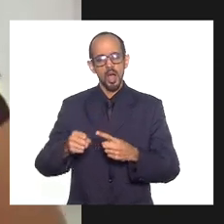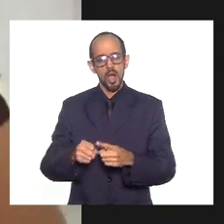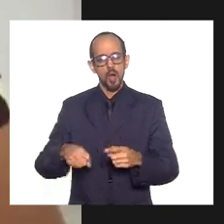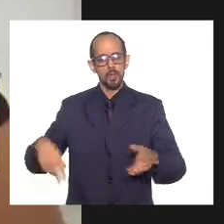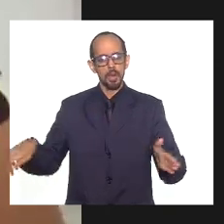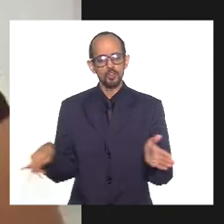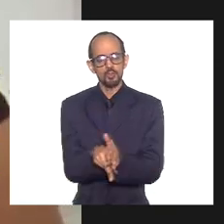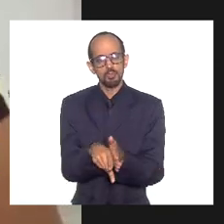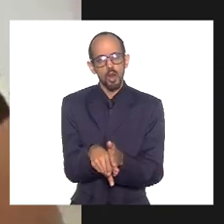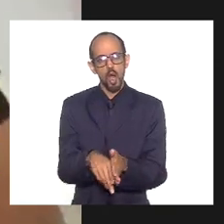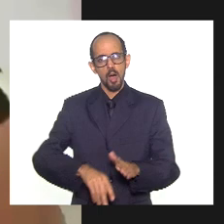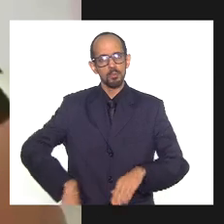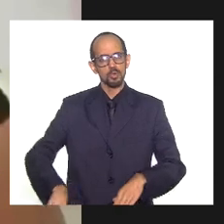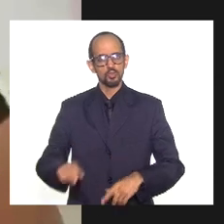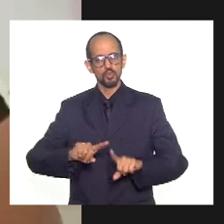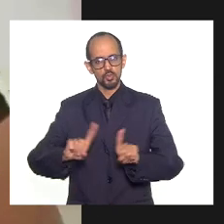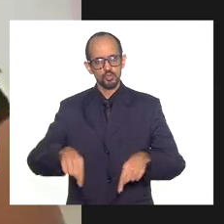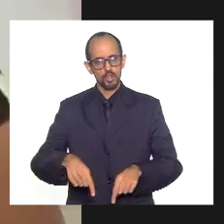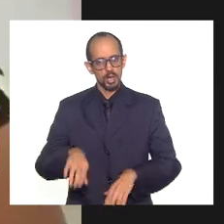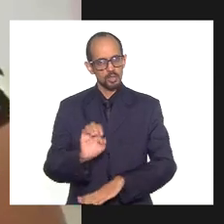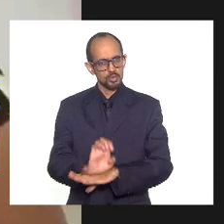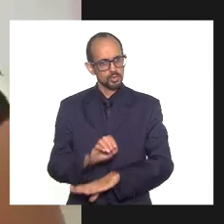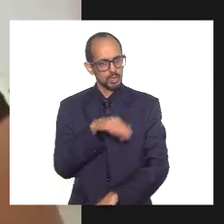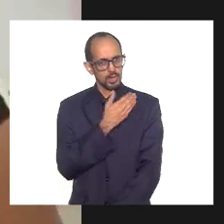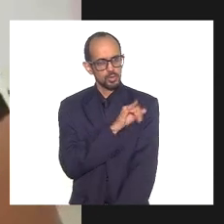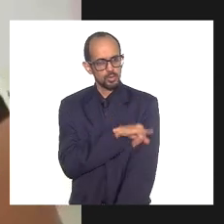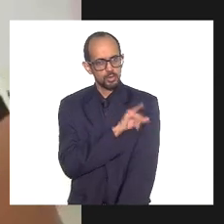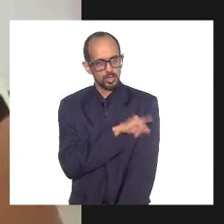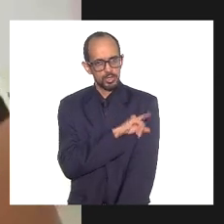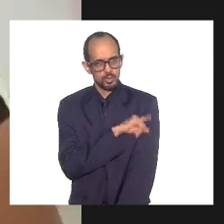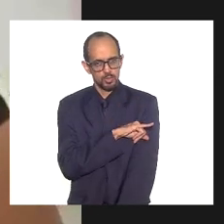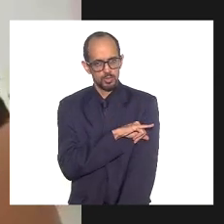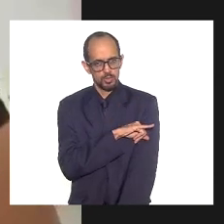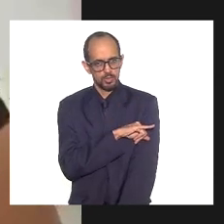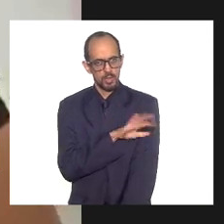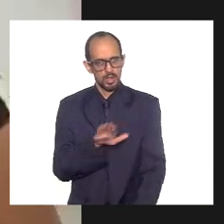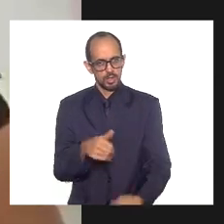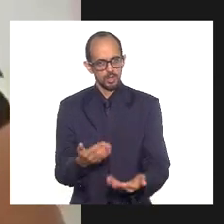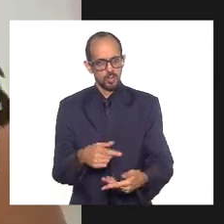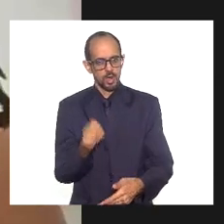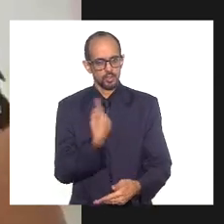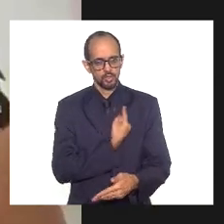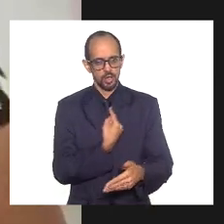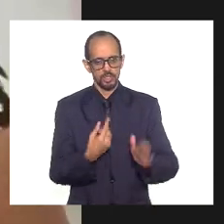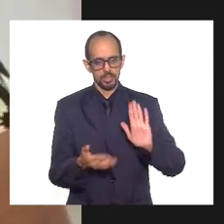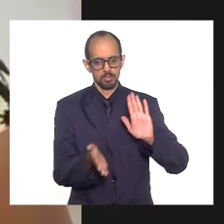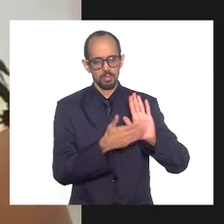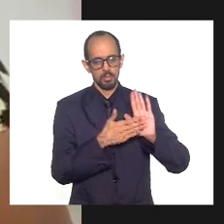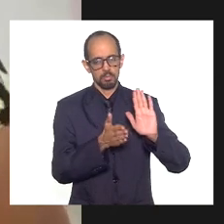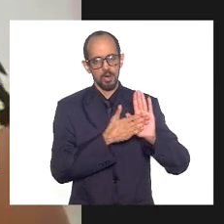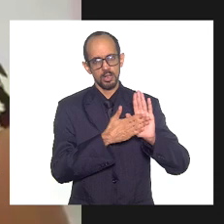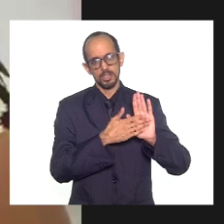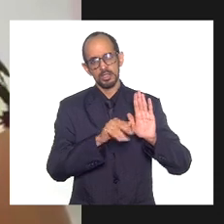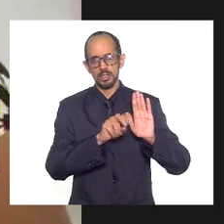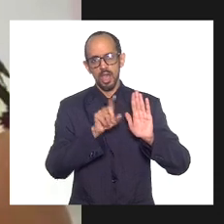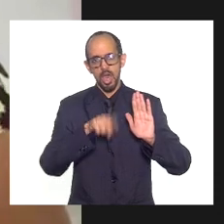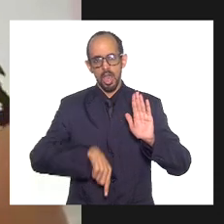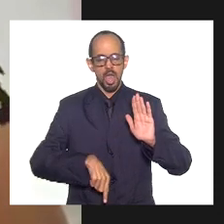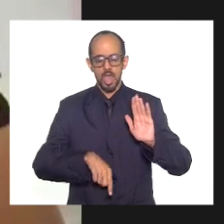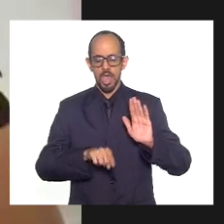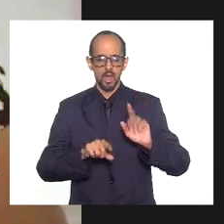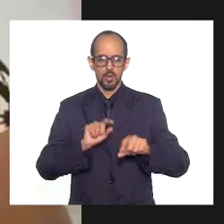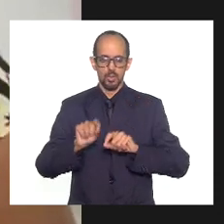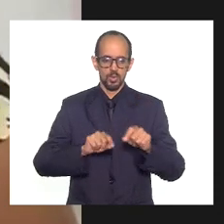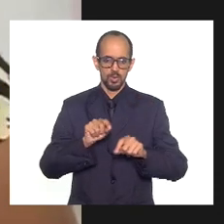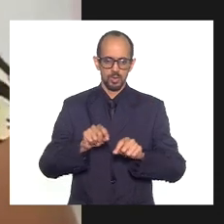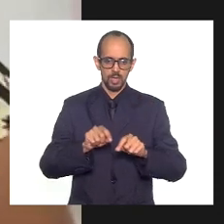servidores do Estado do Rio de Janeiro. Então, as nossas propostas vão em encontro